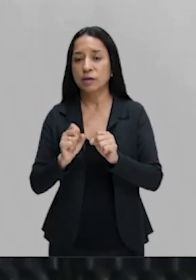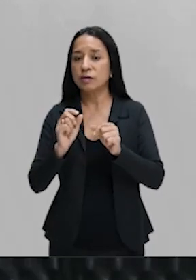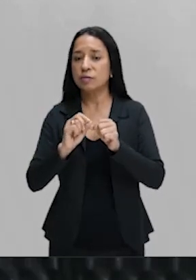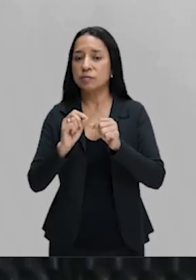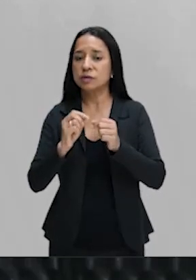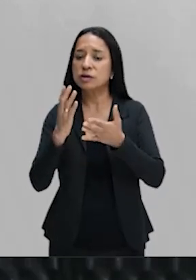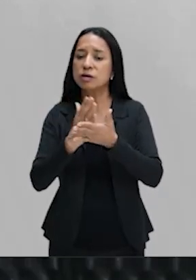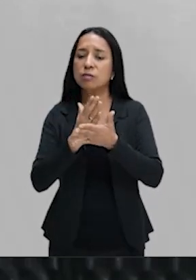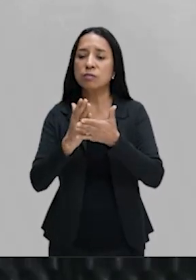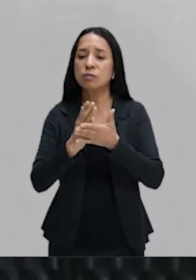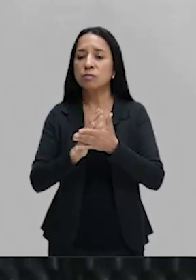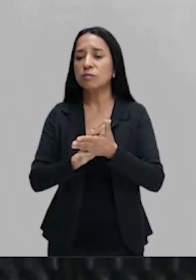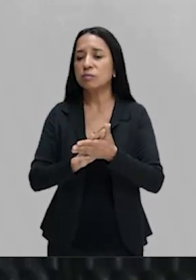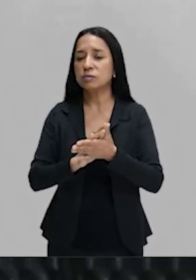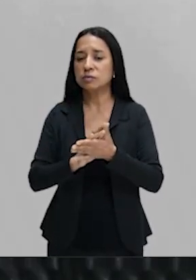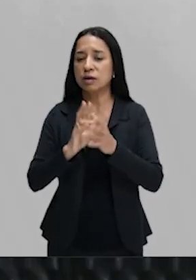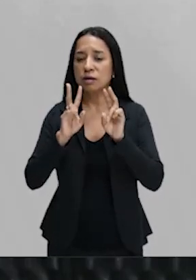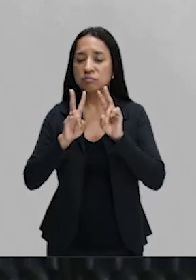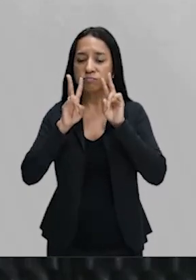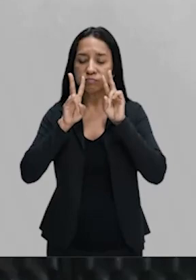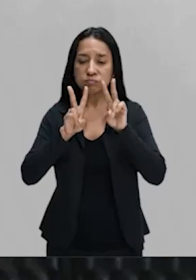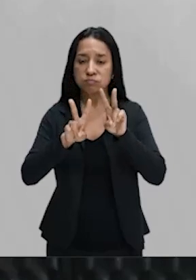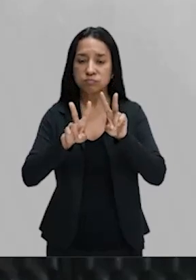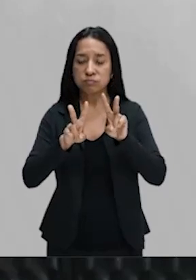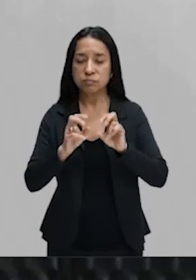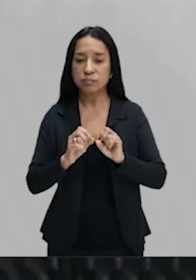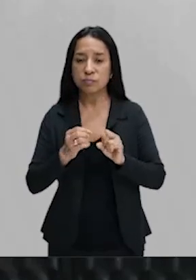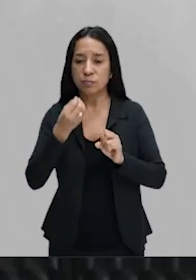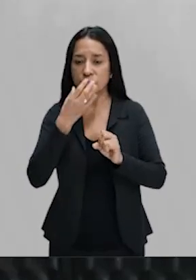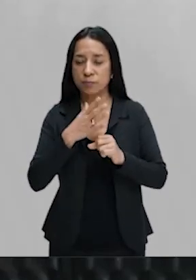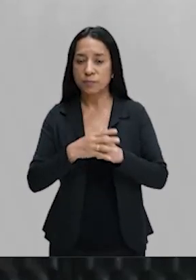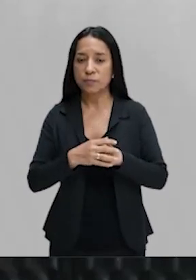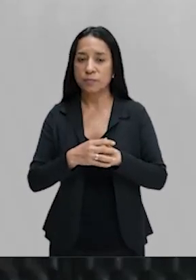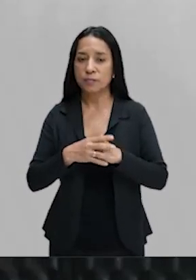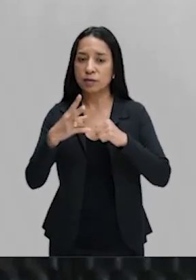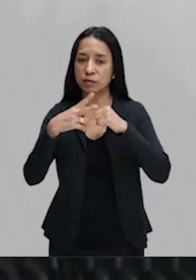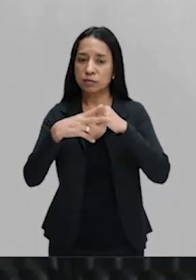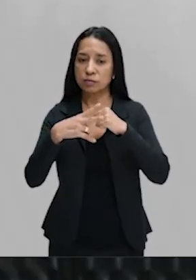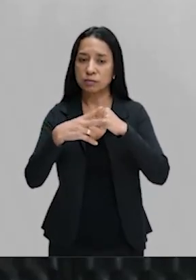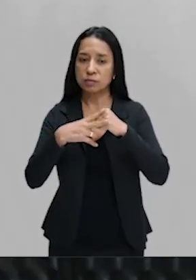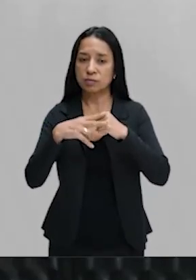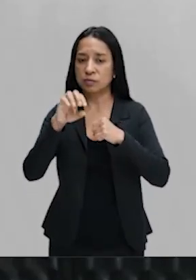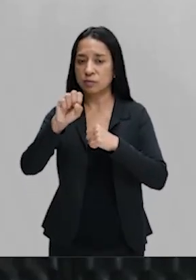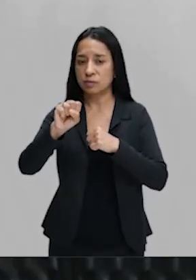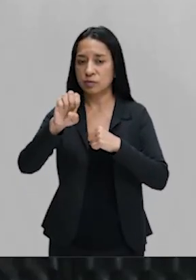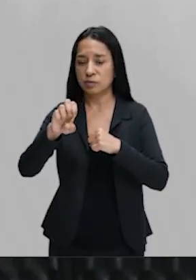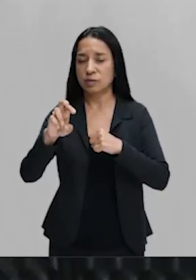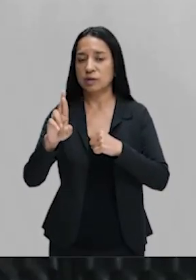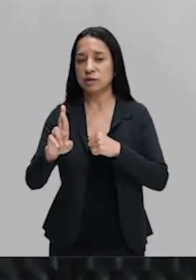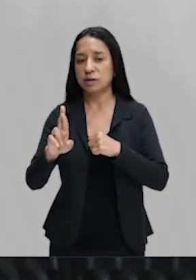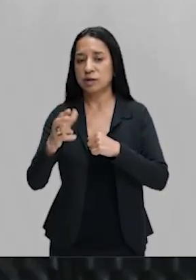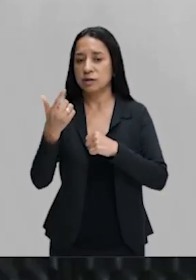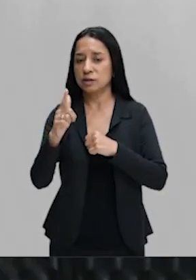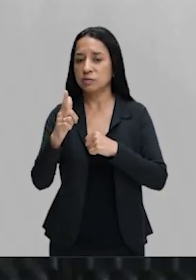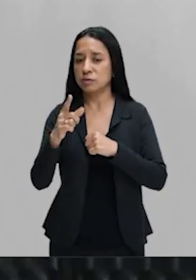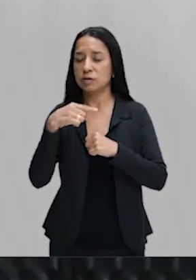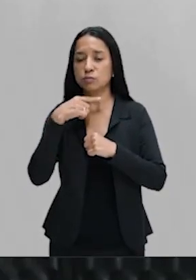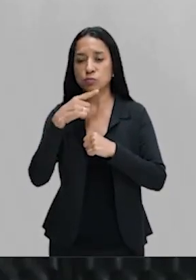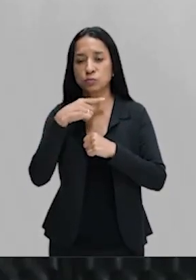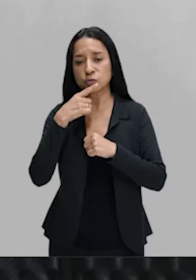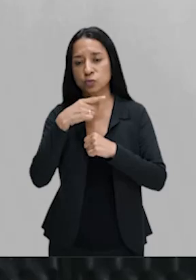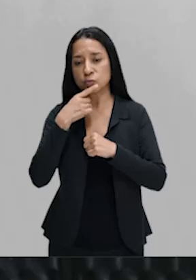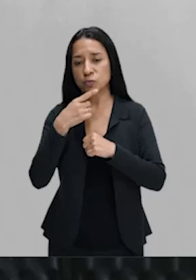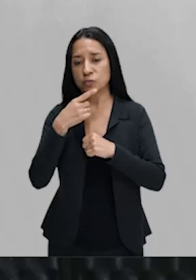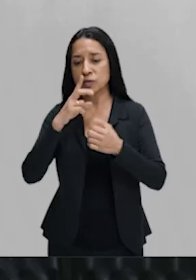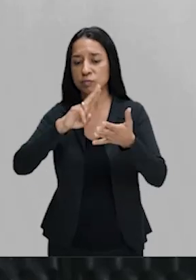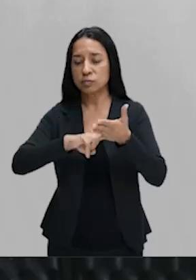fazer algumas observações. Bem, no verbo ser, eu não tenho dúvidas na hora